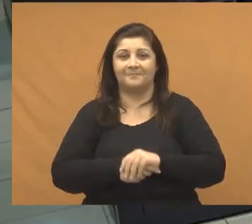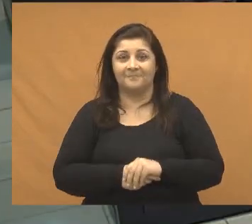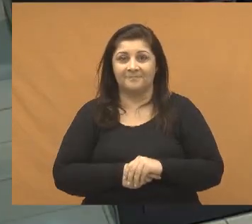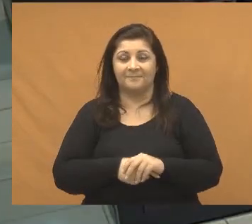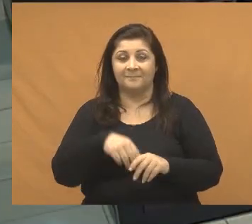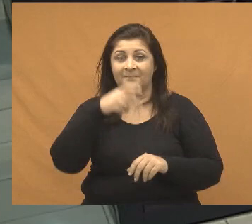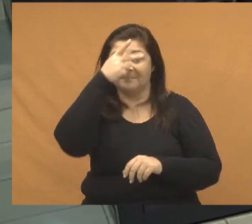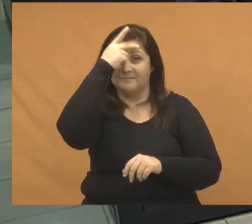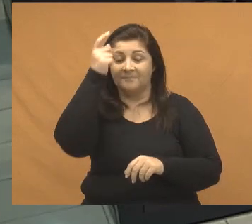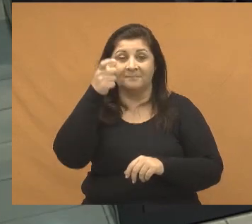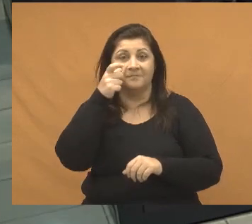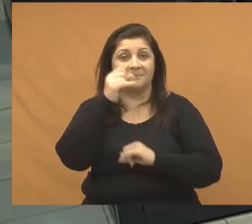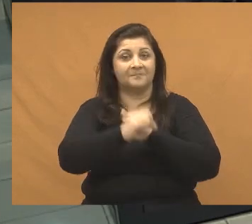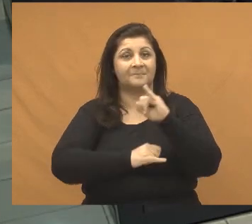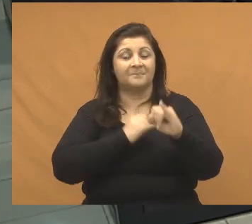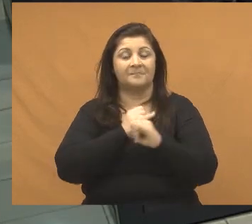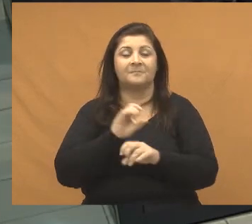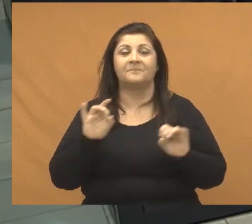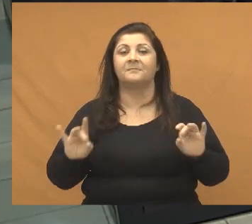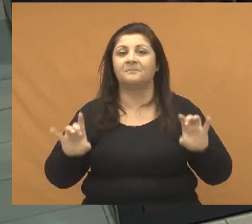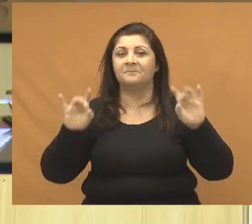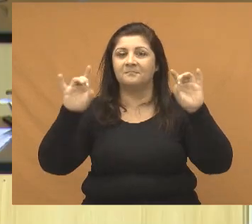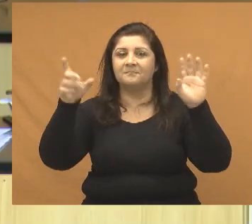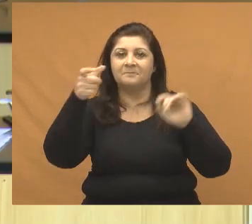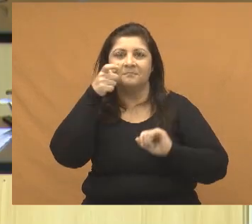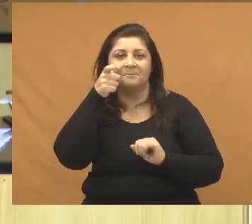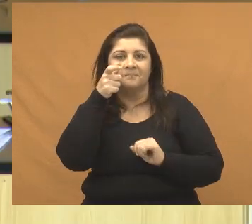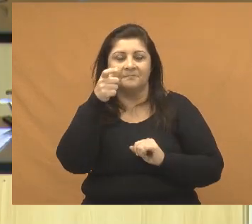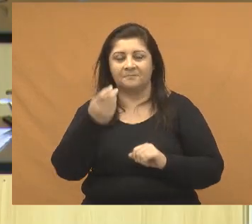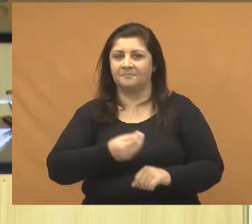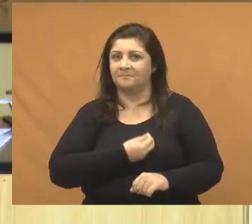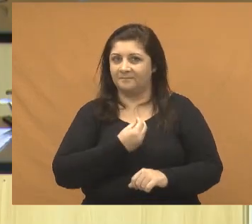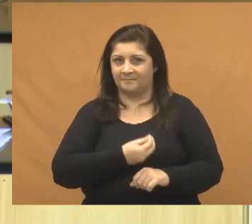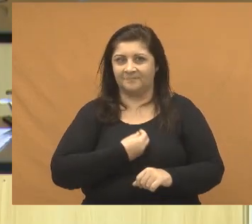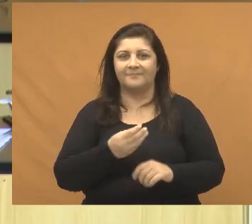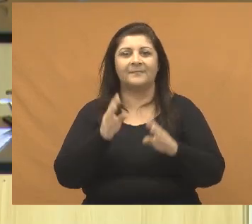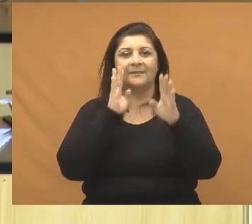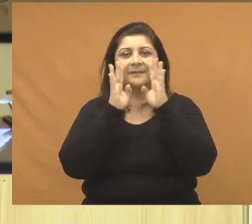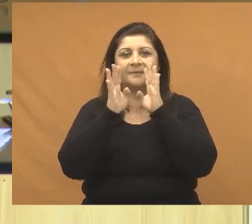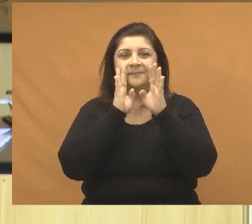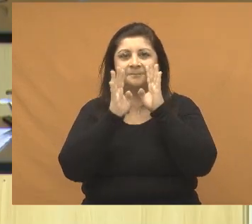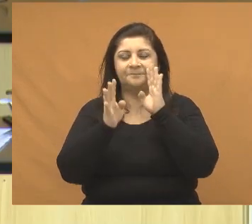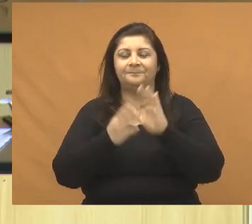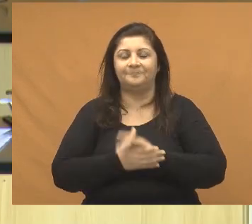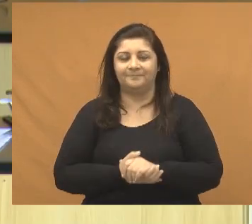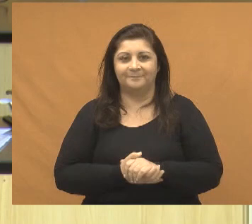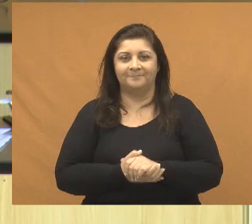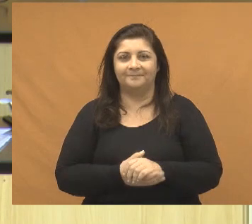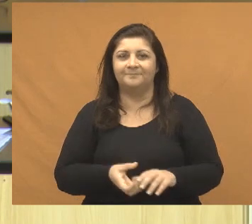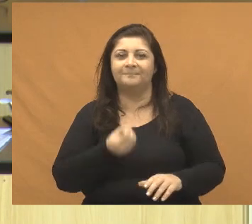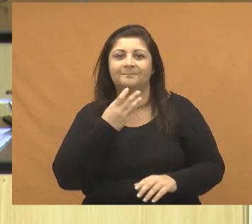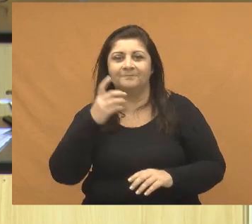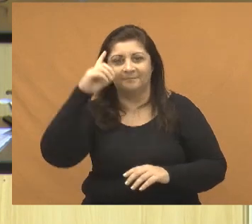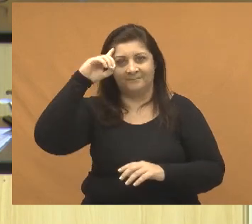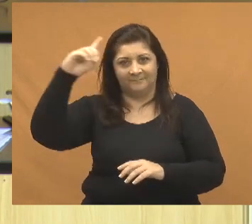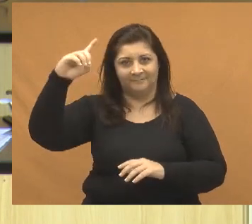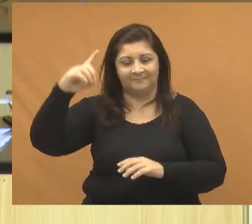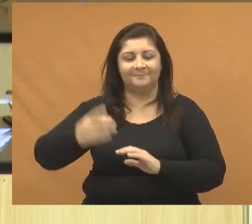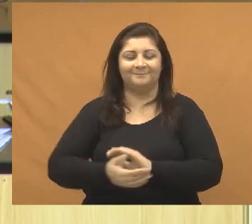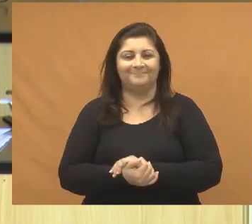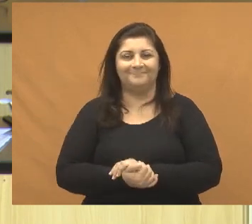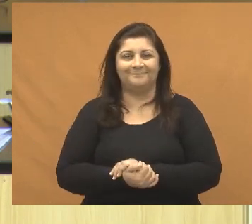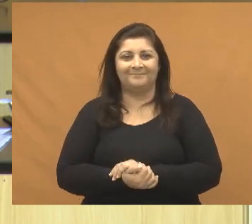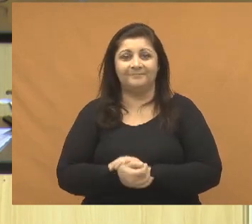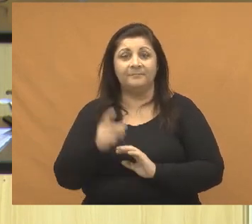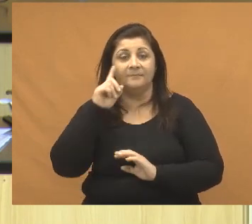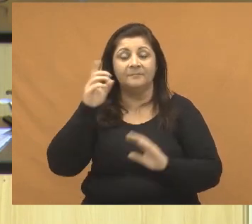senhores internautas e, em especial, aqueles que nos assistem ao vivo pela página da Câmara no Facebook, bom dia. Na